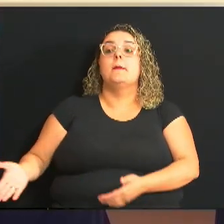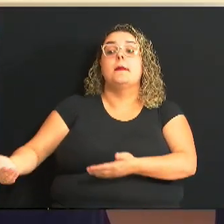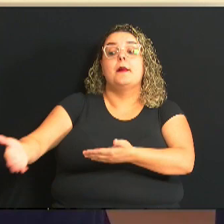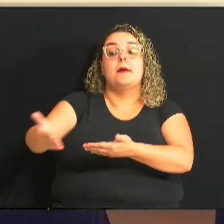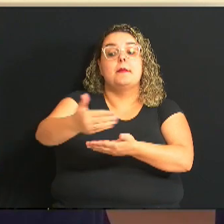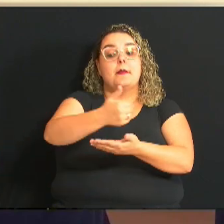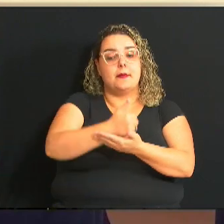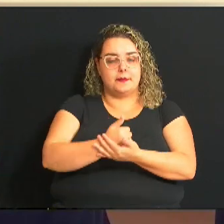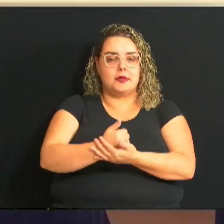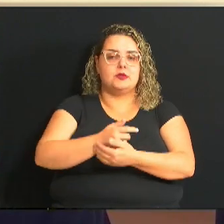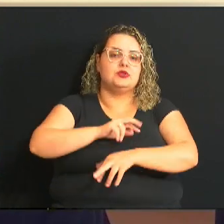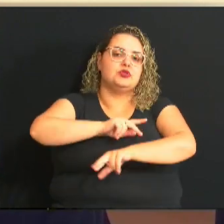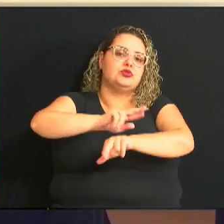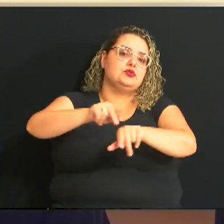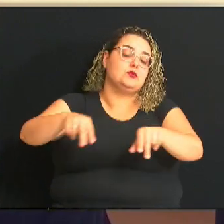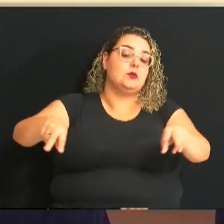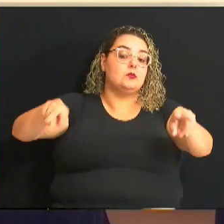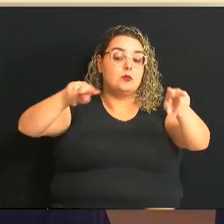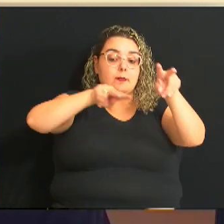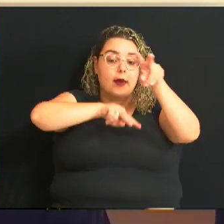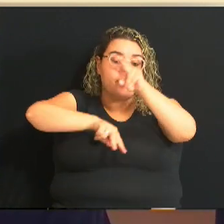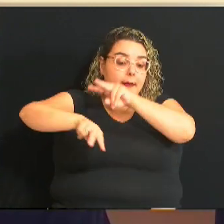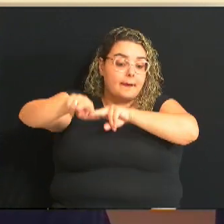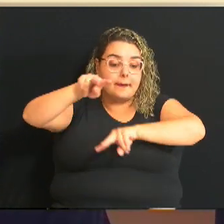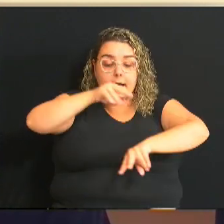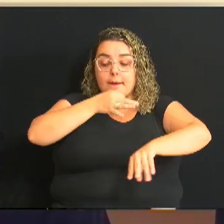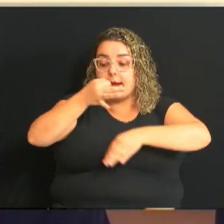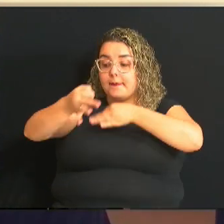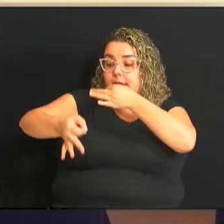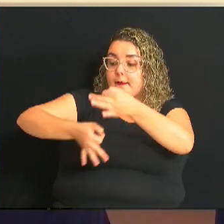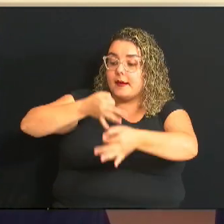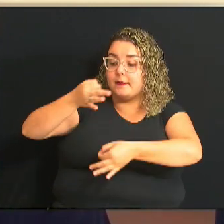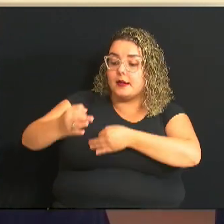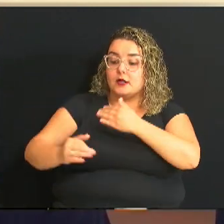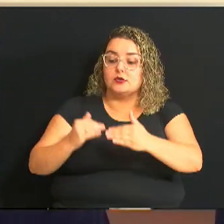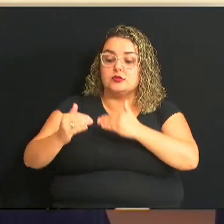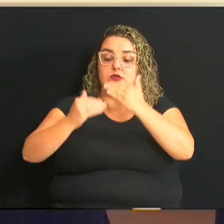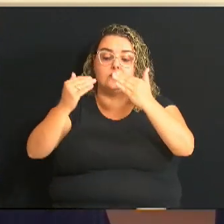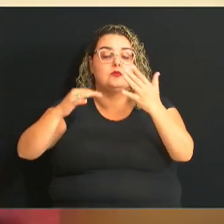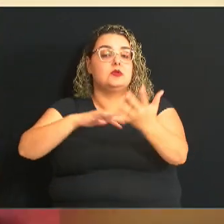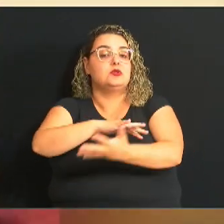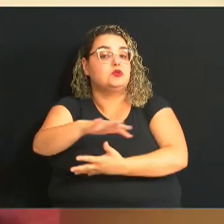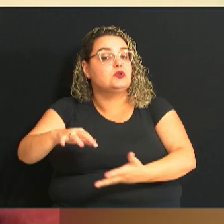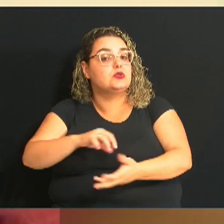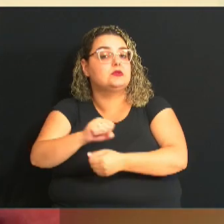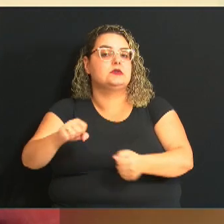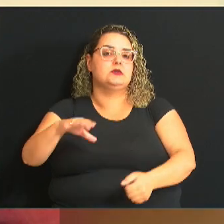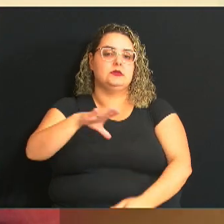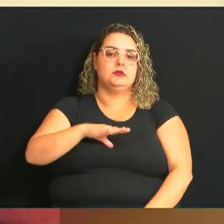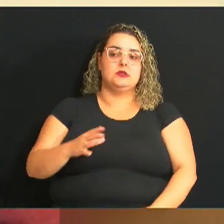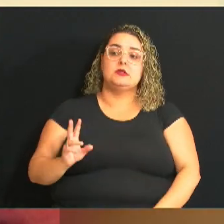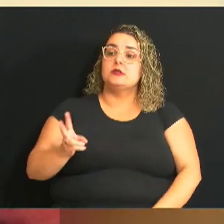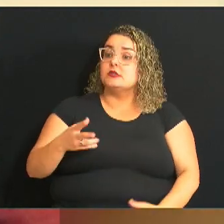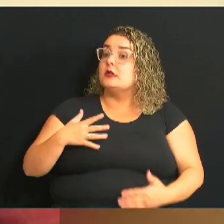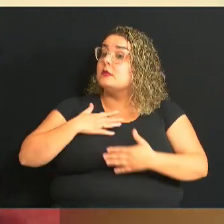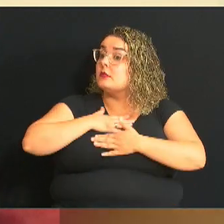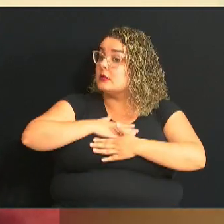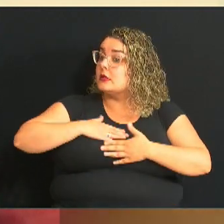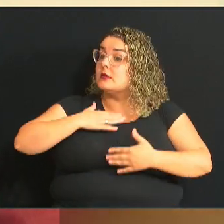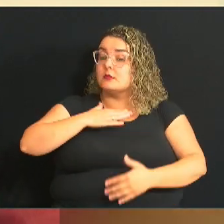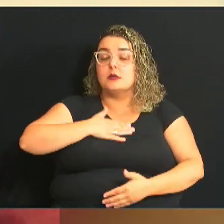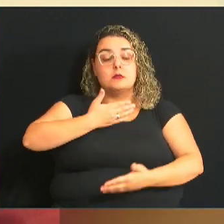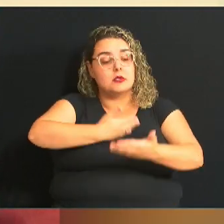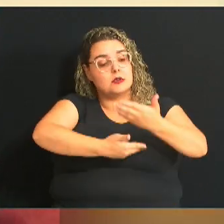uma série de visões do desenvolvimento sustentável das cidades, e sempre é um prazer para mim partilhar